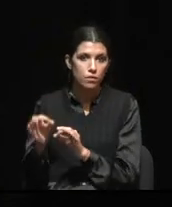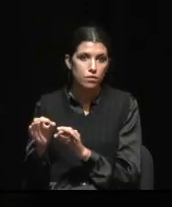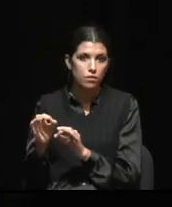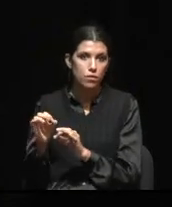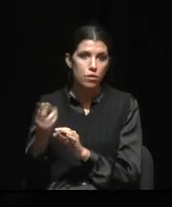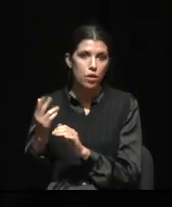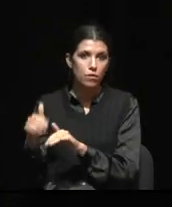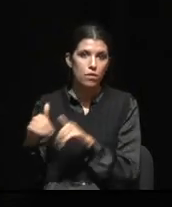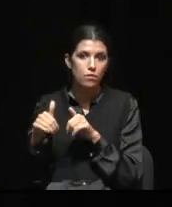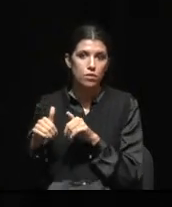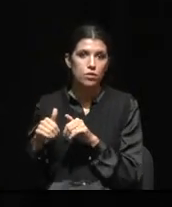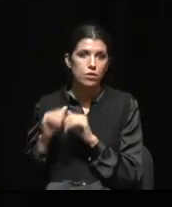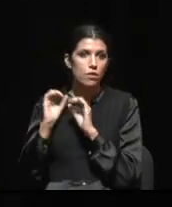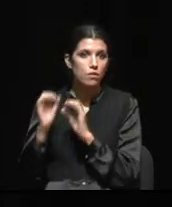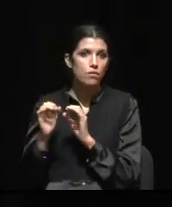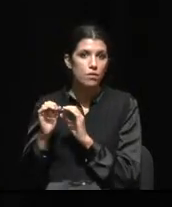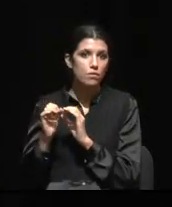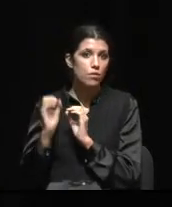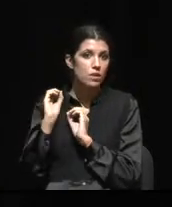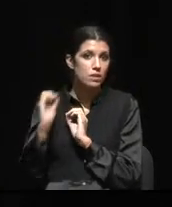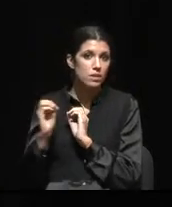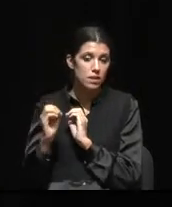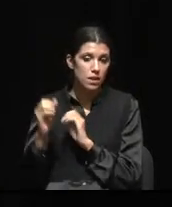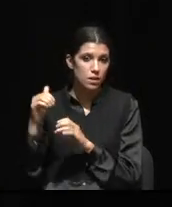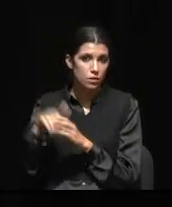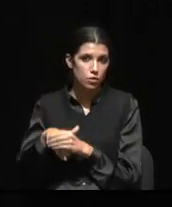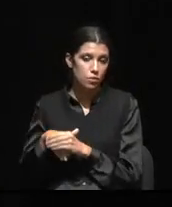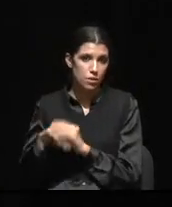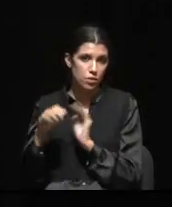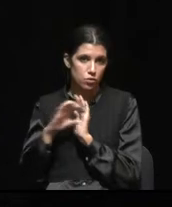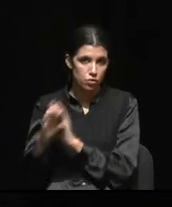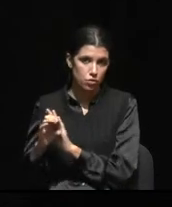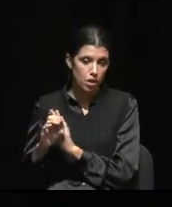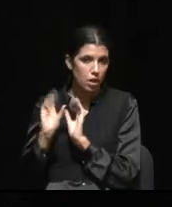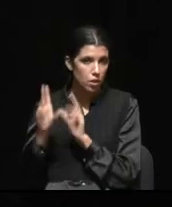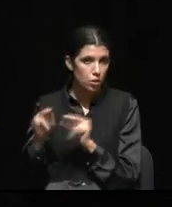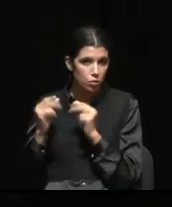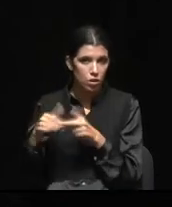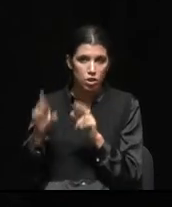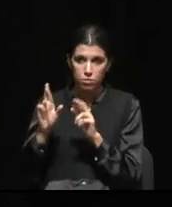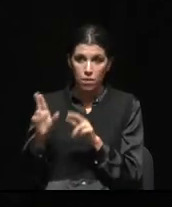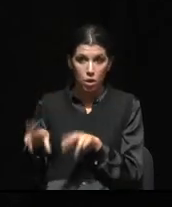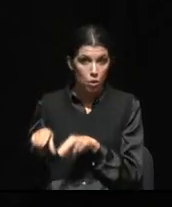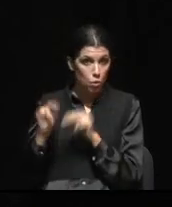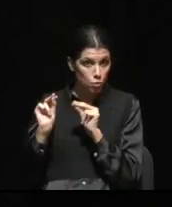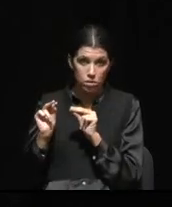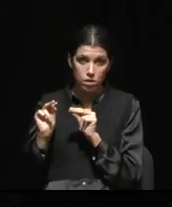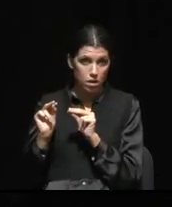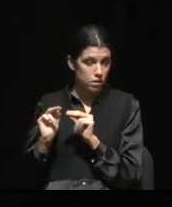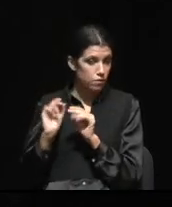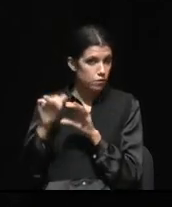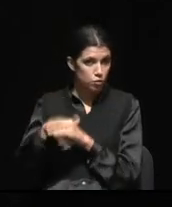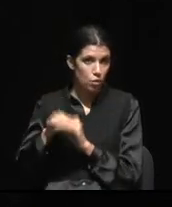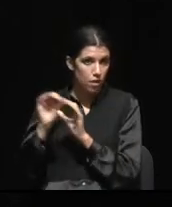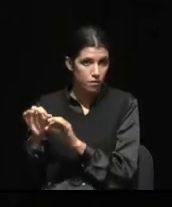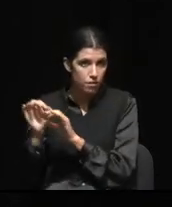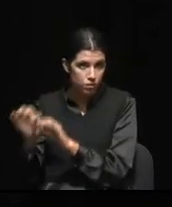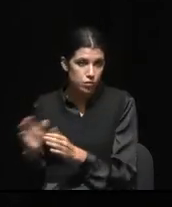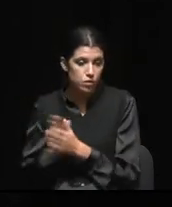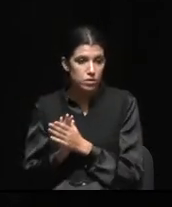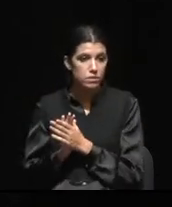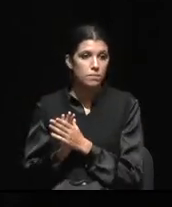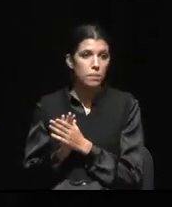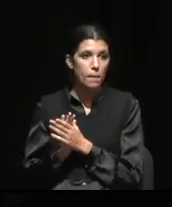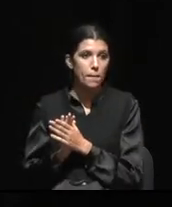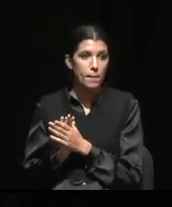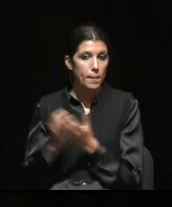absteve nunca votou favoravelmente nenhum documento que chega nesta assem Municipal e espero nunca ter de o fazer e relativamente e está